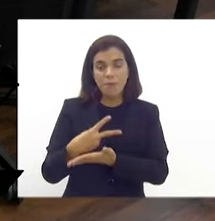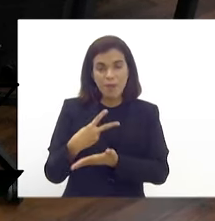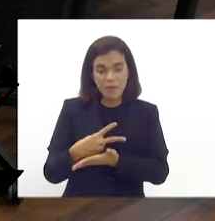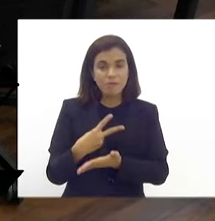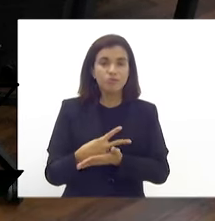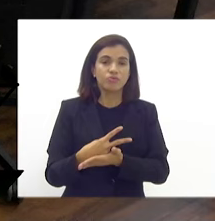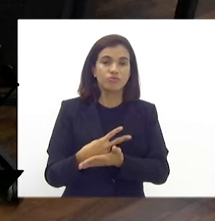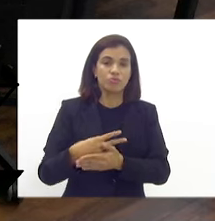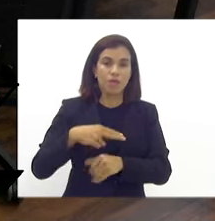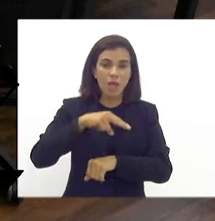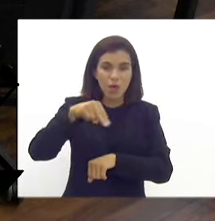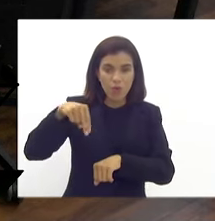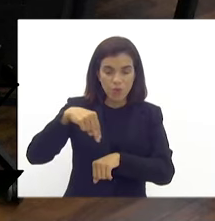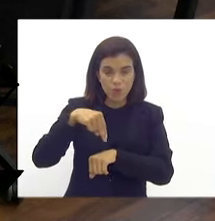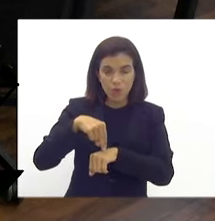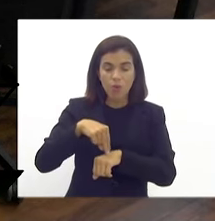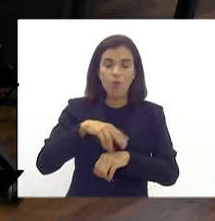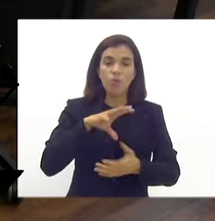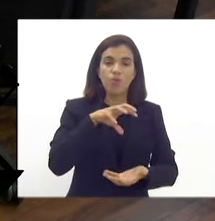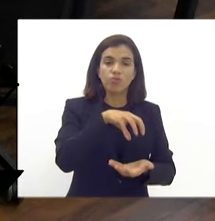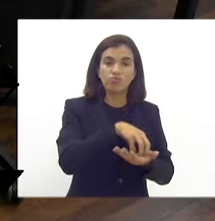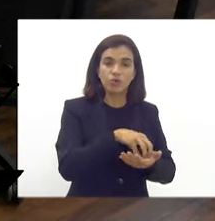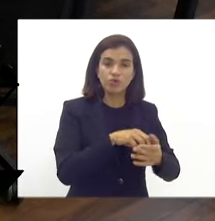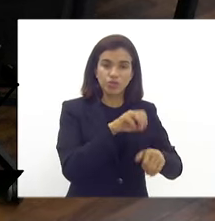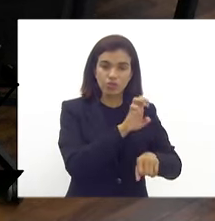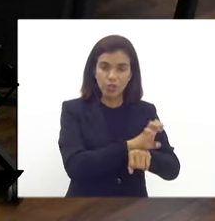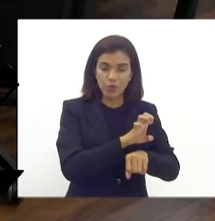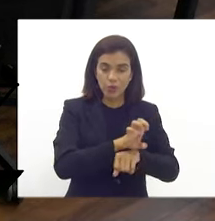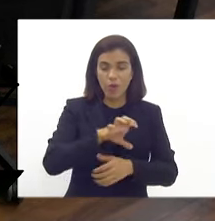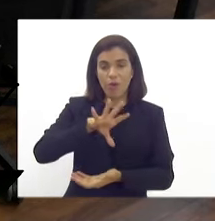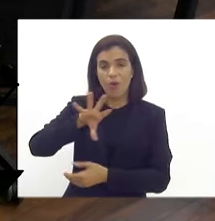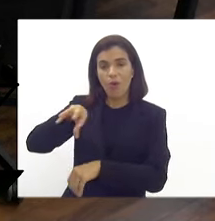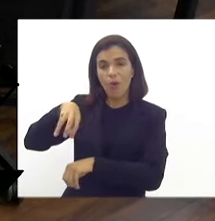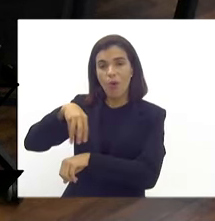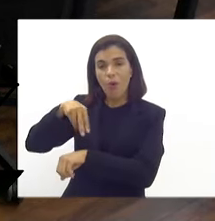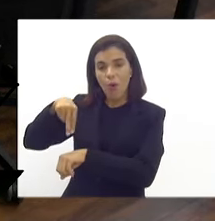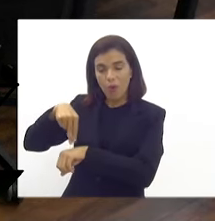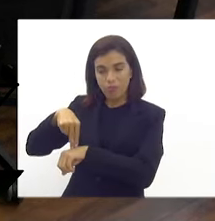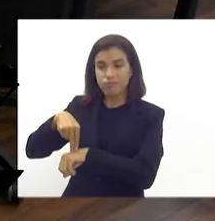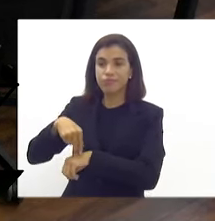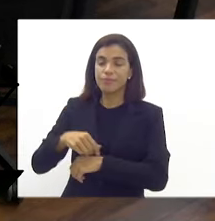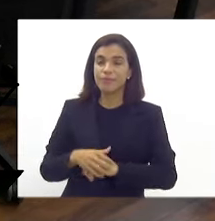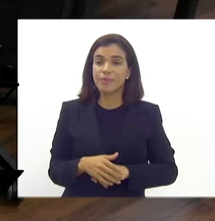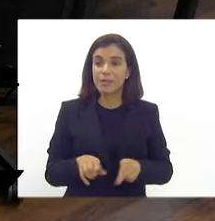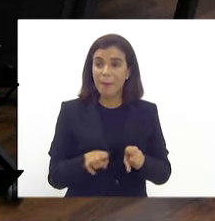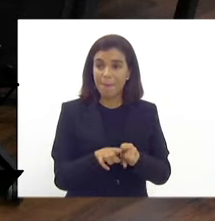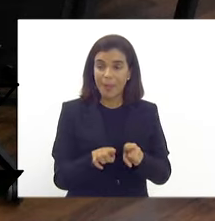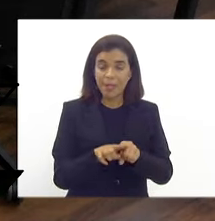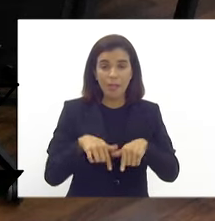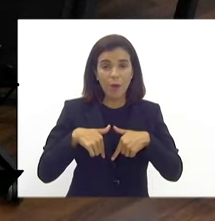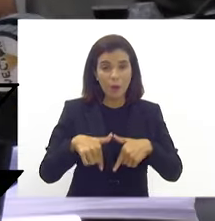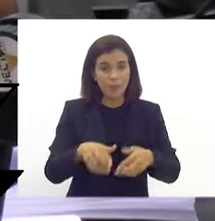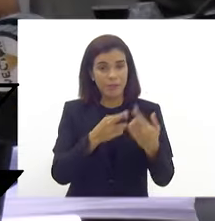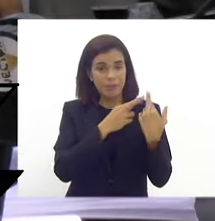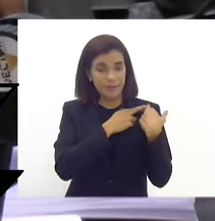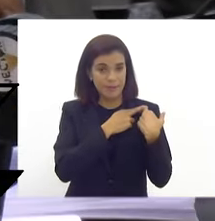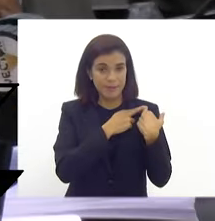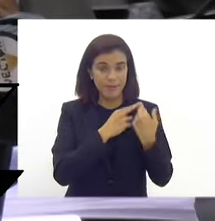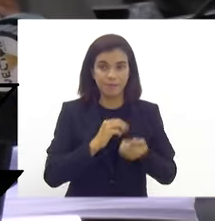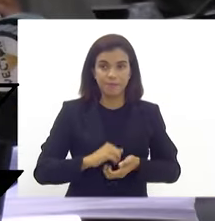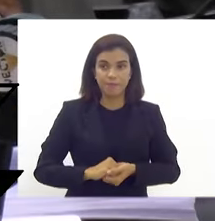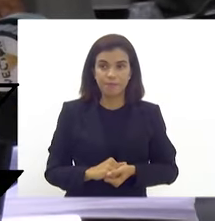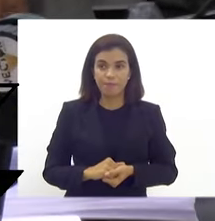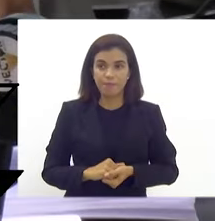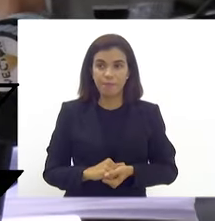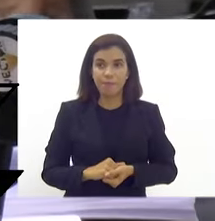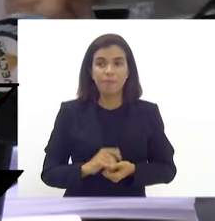da união com os órgãos estaduais e municipais ou seja o exercício subsidiário e condicional de competência material cujo